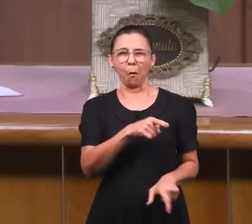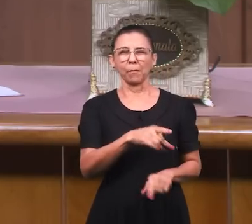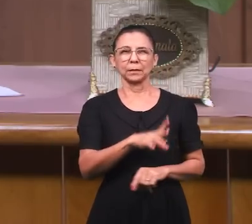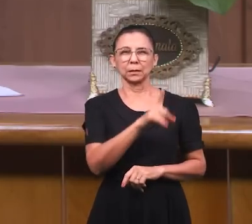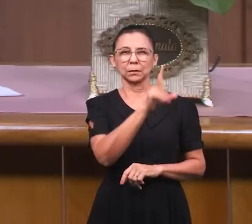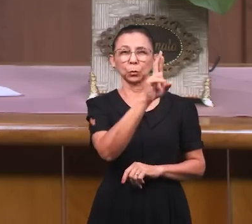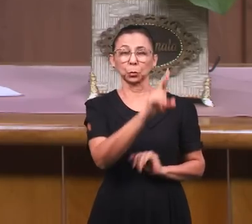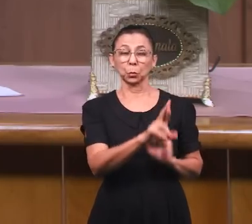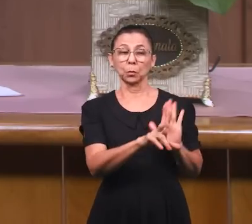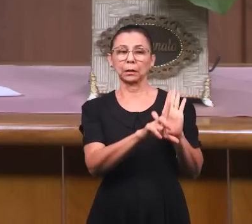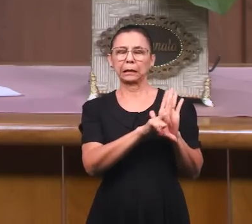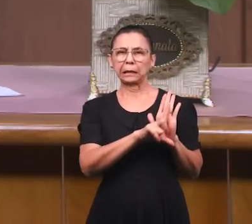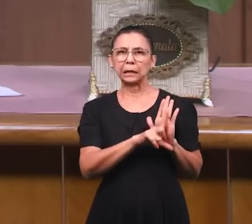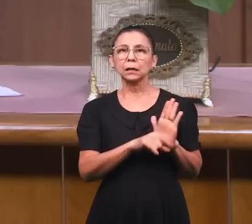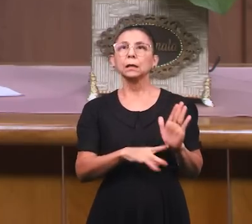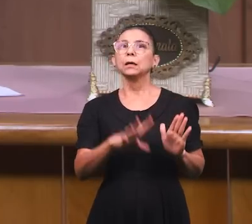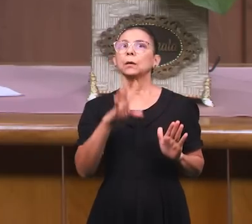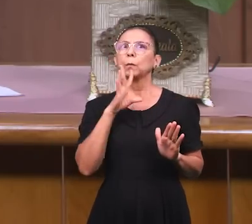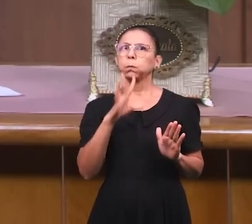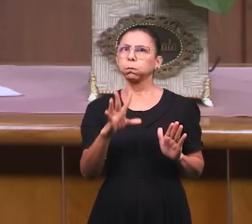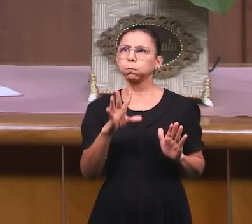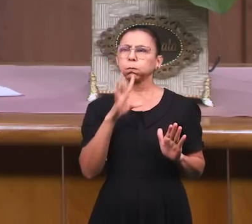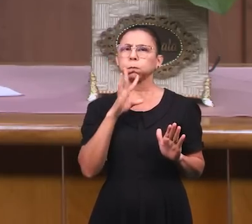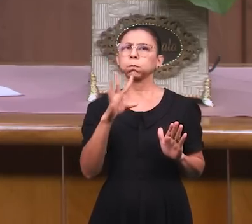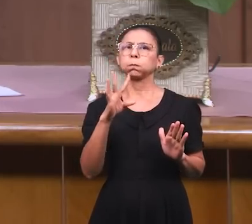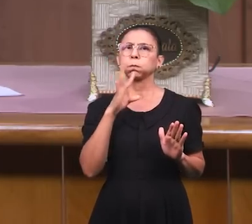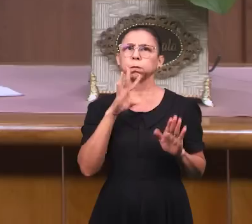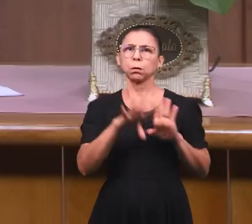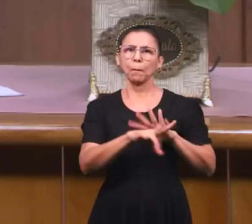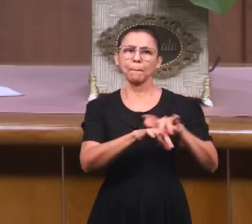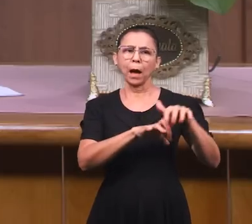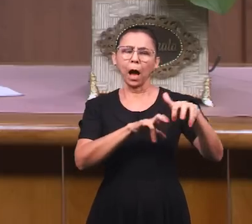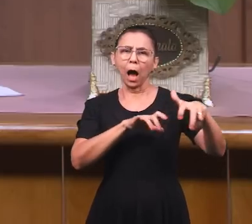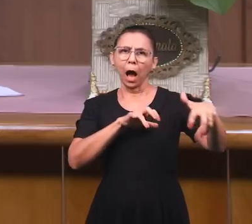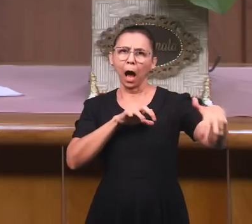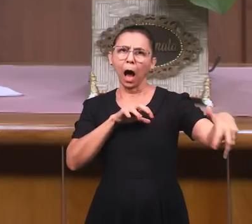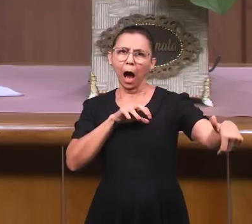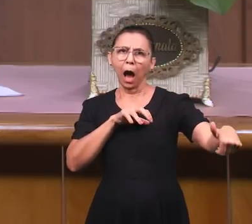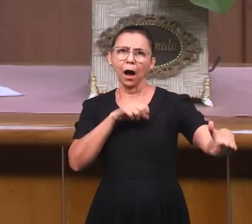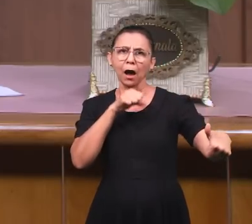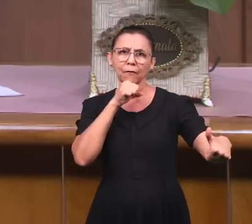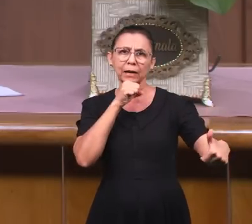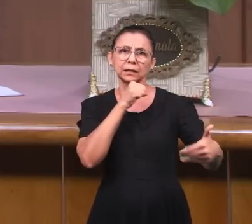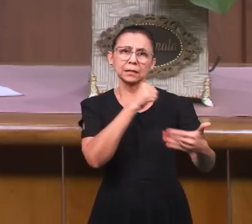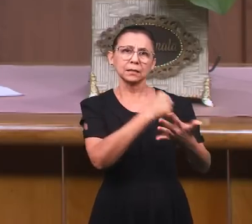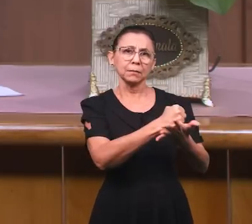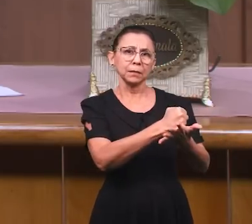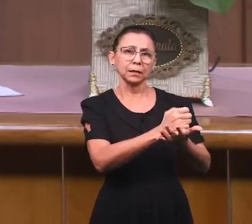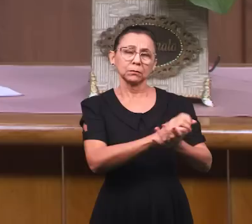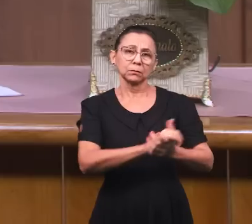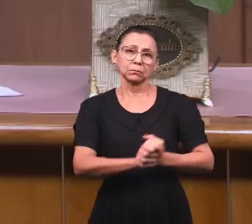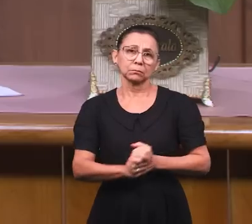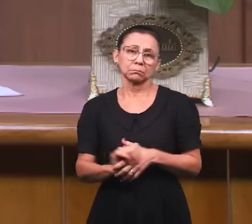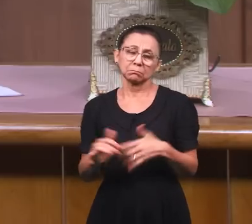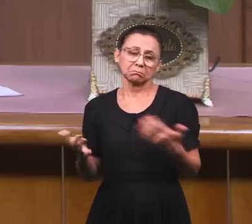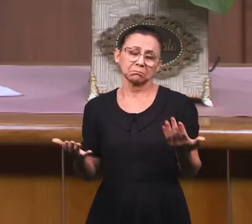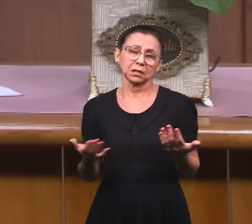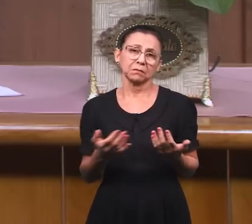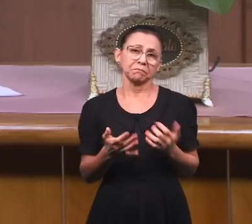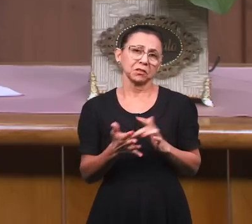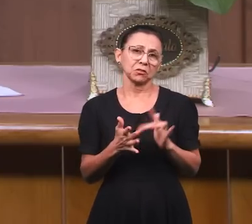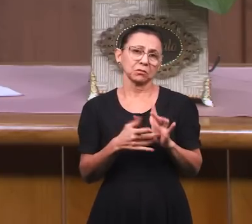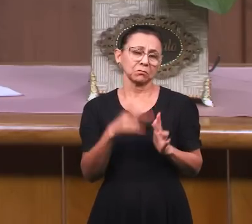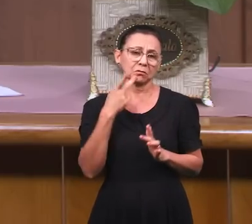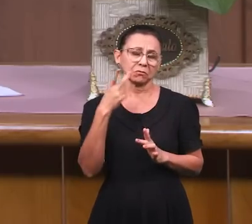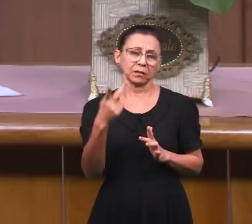da lei, ele conhecia as Escrituras. E no conhecimento das Escrituras, o próprio Senhor Jesus disse a